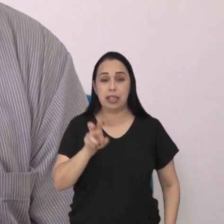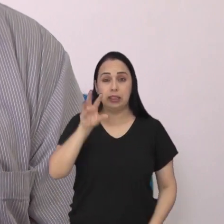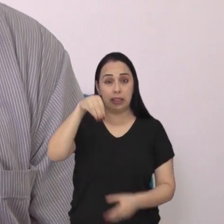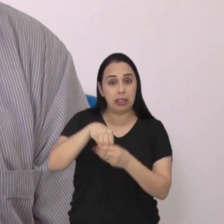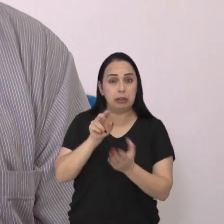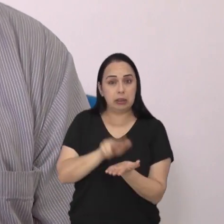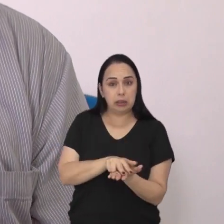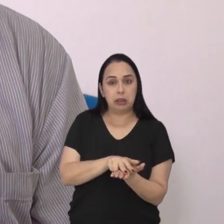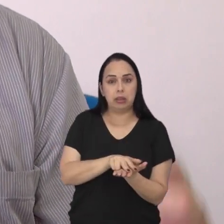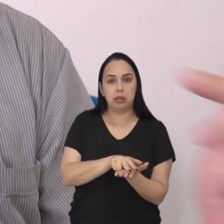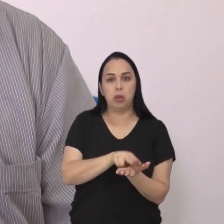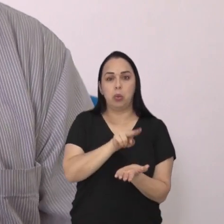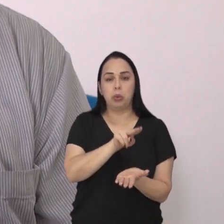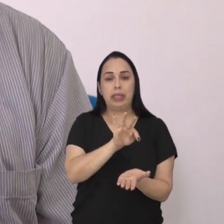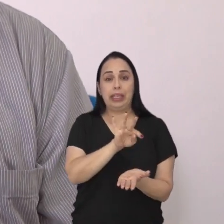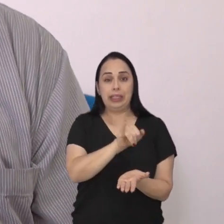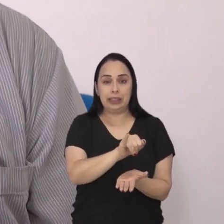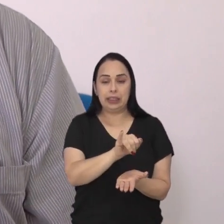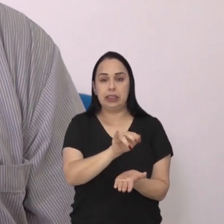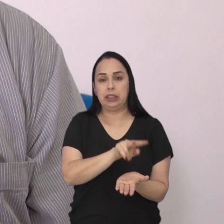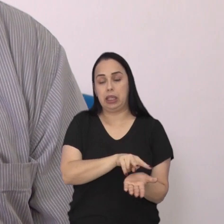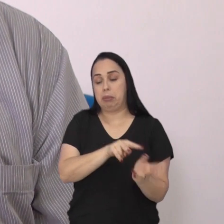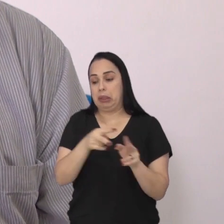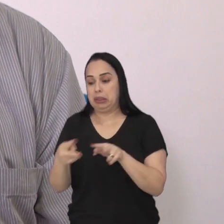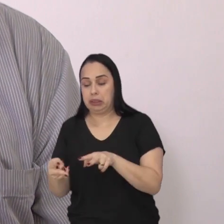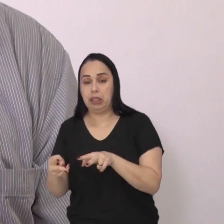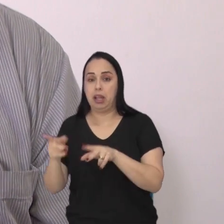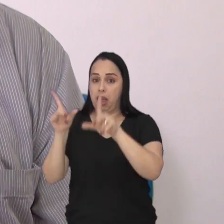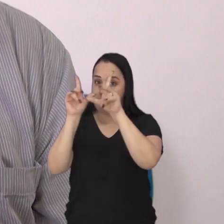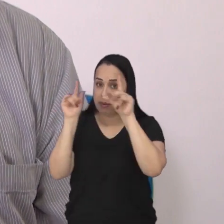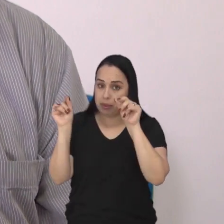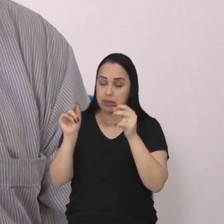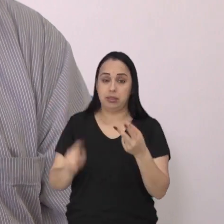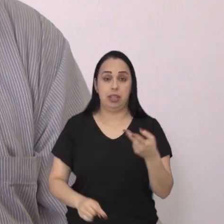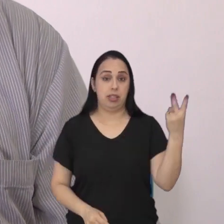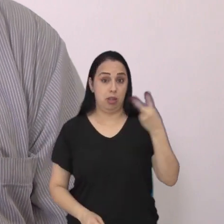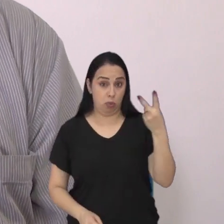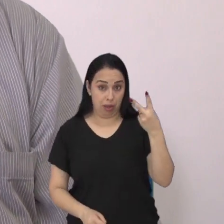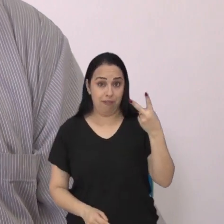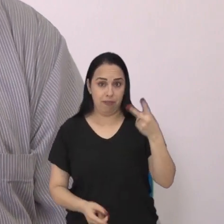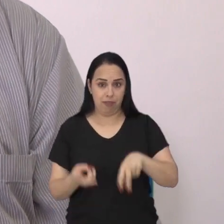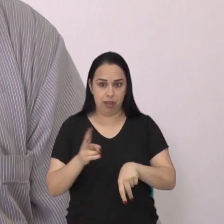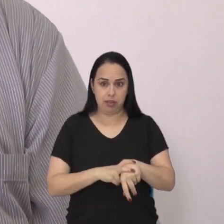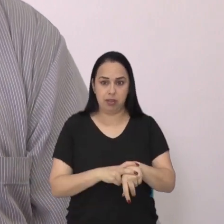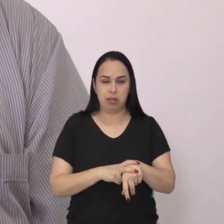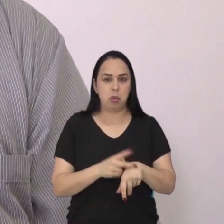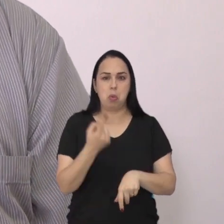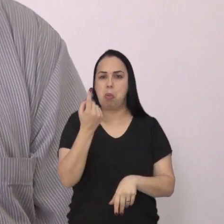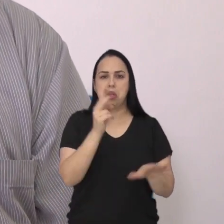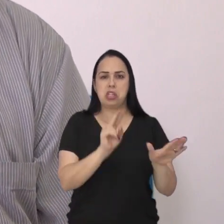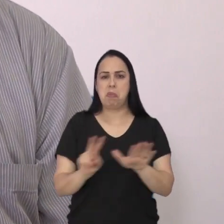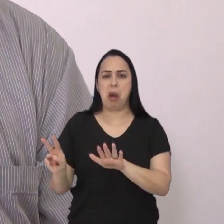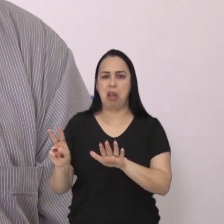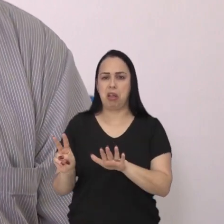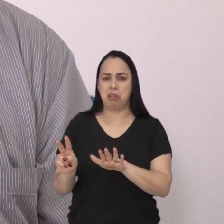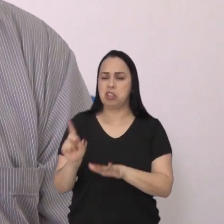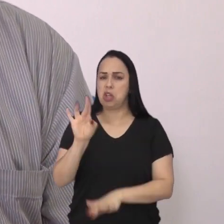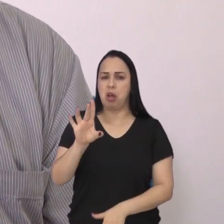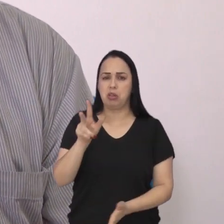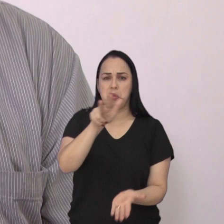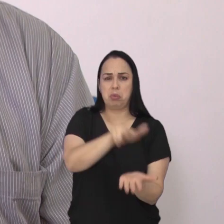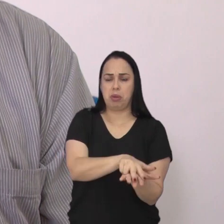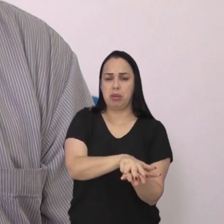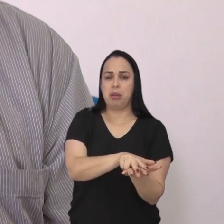ou 35 dias no hospital, entre UTI e quarto e tal. E na segunda trombose eu não passei de uma